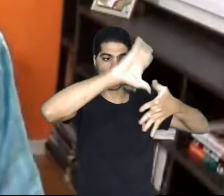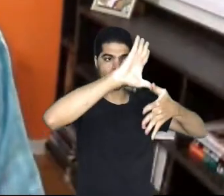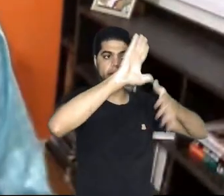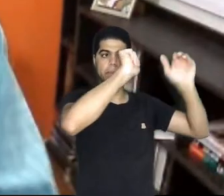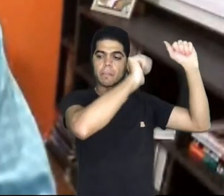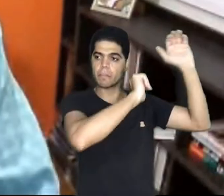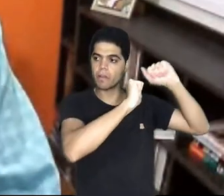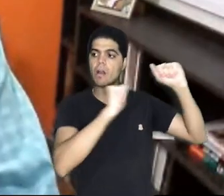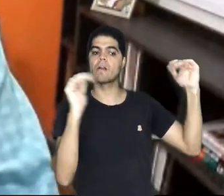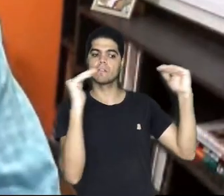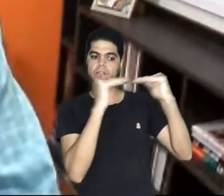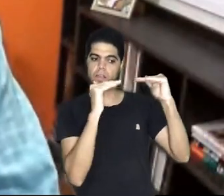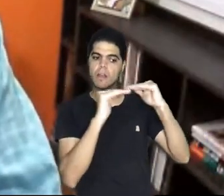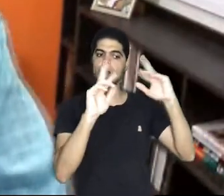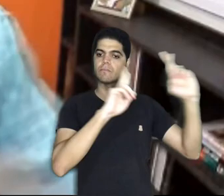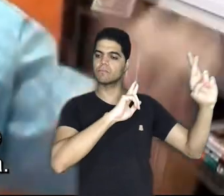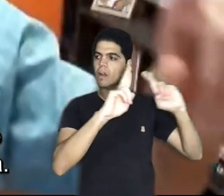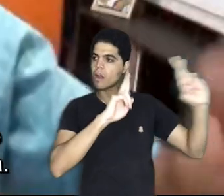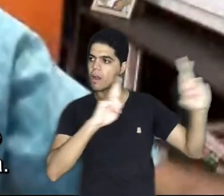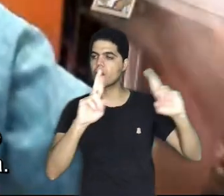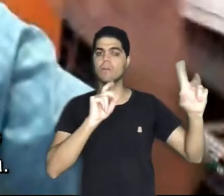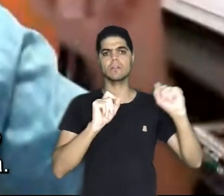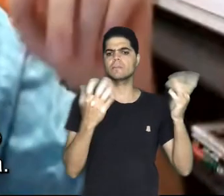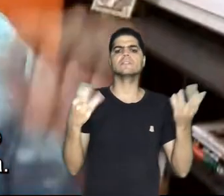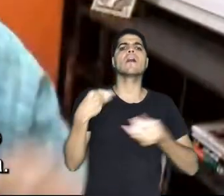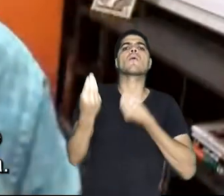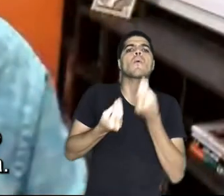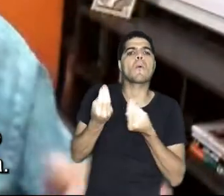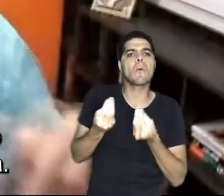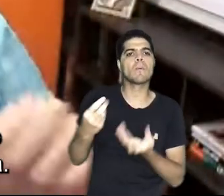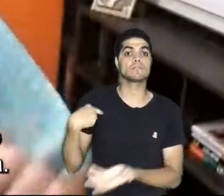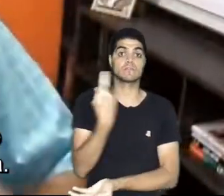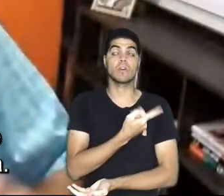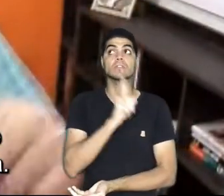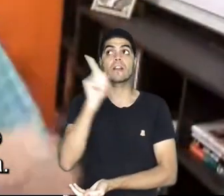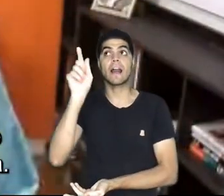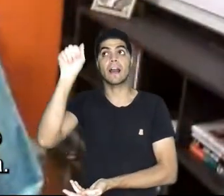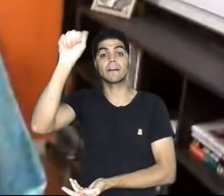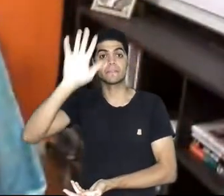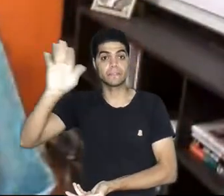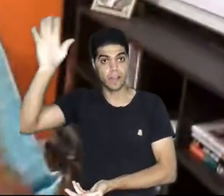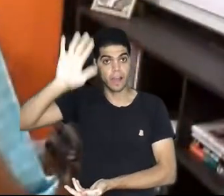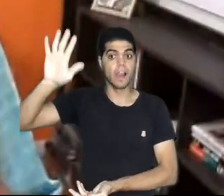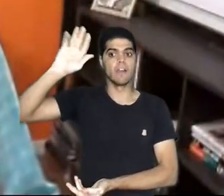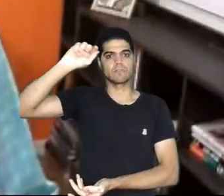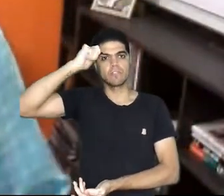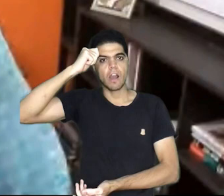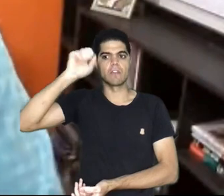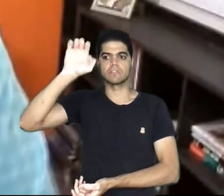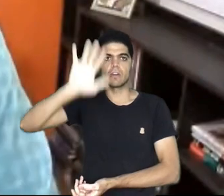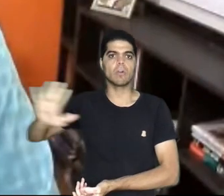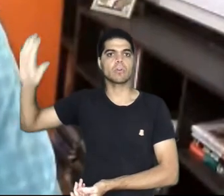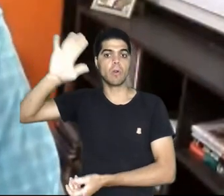África, mas vamos ver exatamente como. Que regiões da América Espanhola, que regiões da África, que regiões da Europa, e ainda há